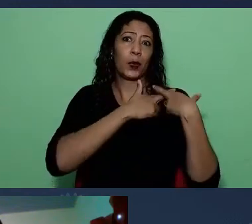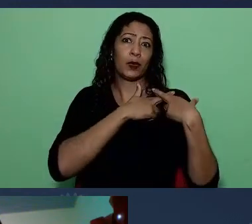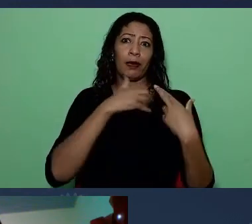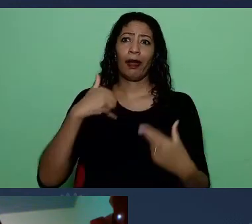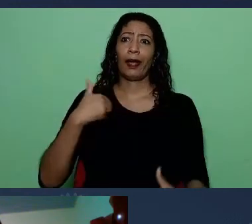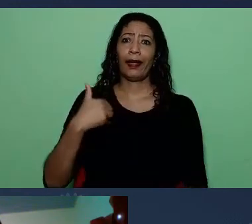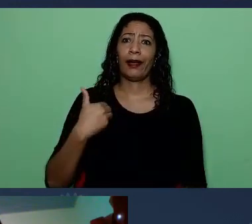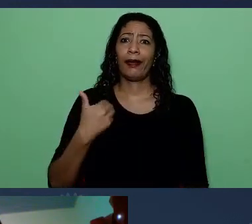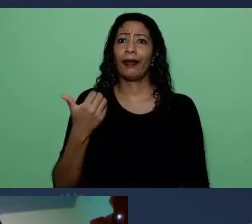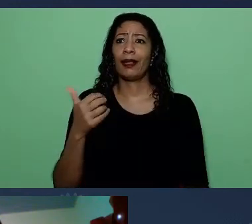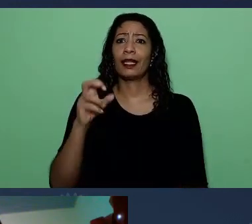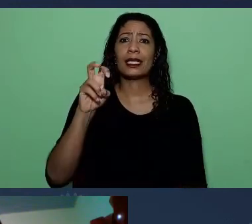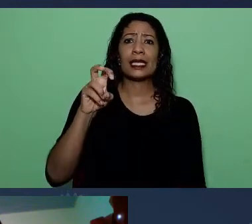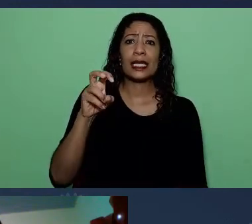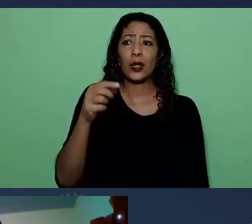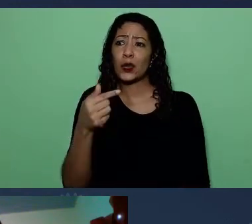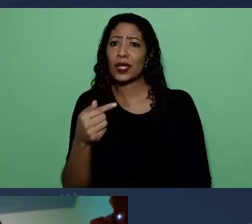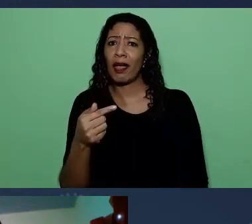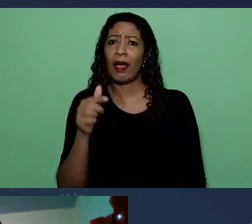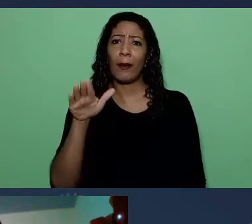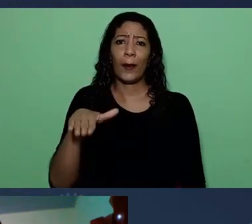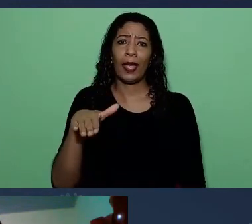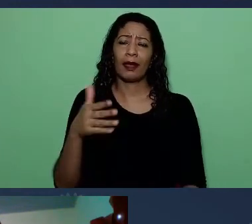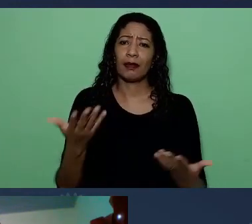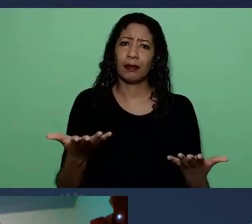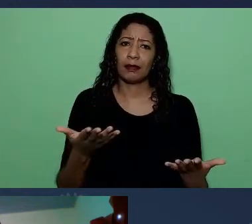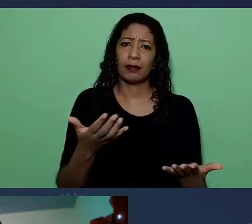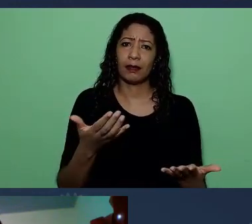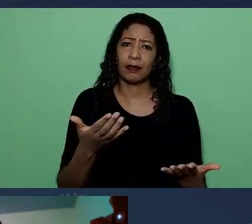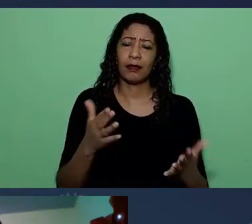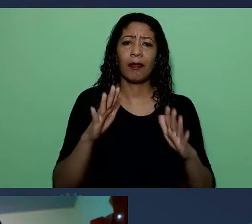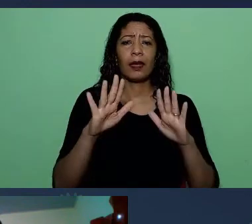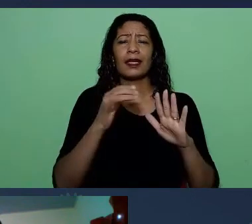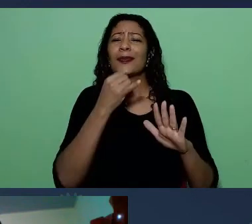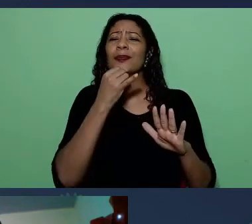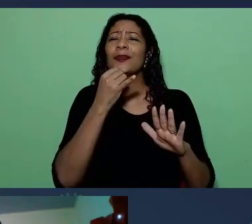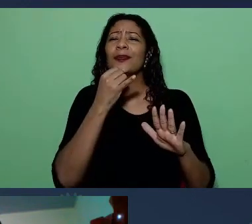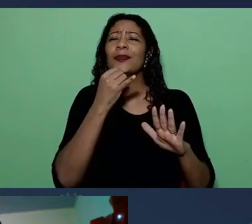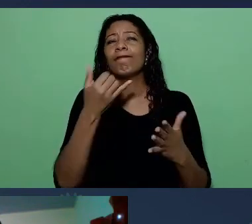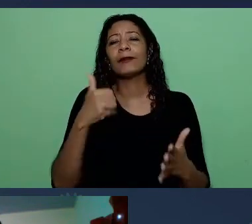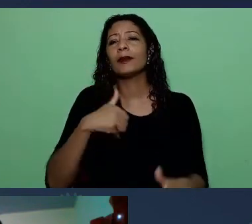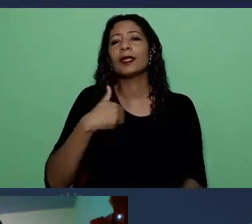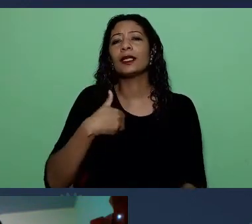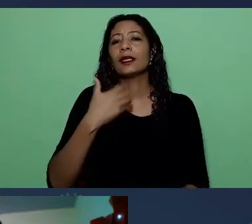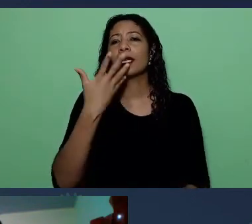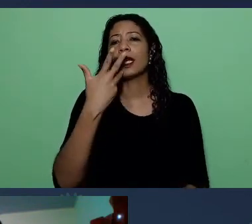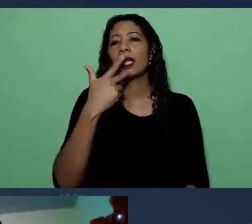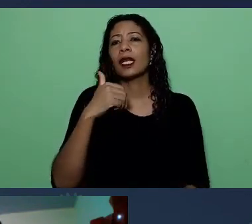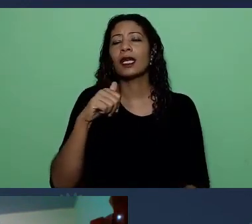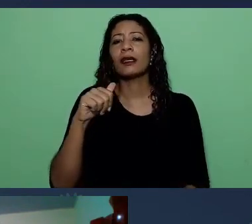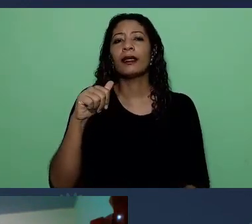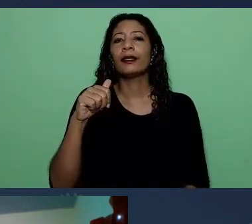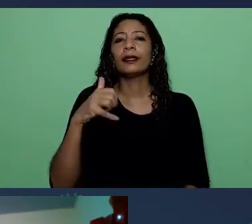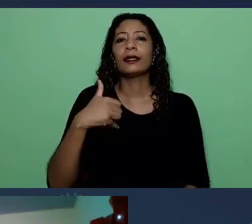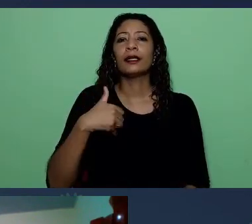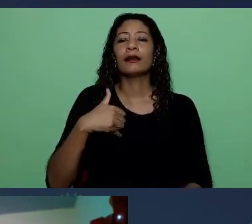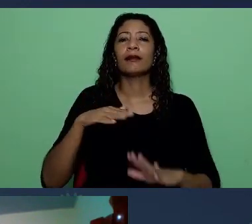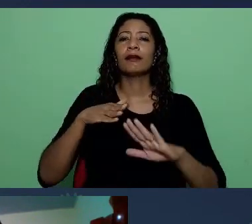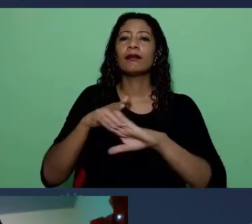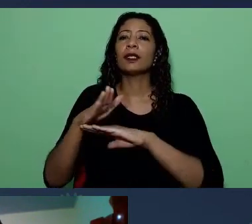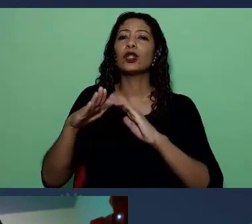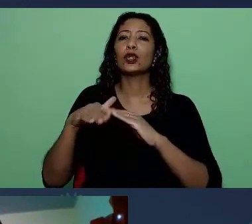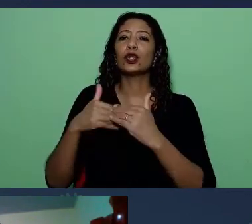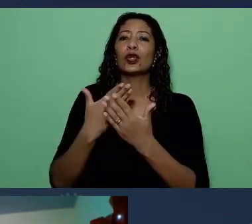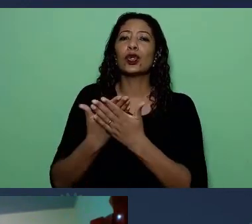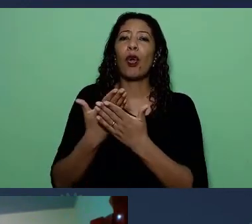5, 7 anos. Mas o escolar, por exemplo, digamos uma criança que está numa escola em